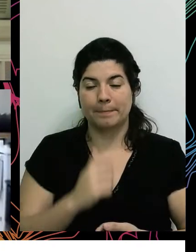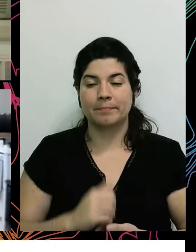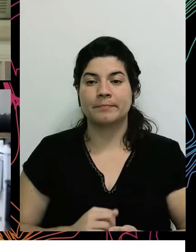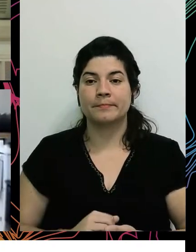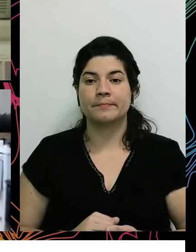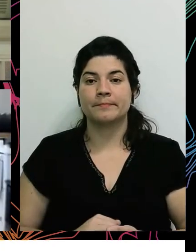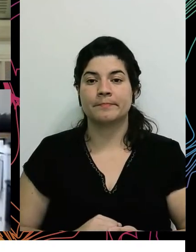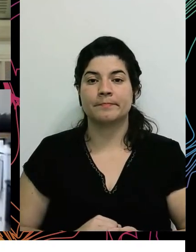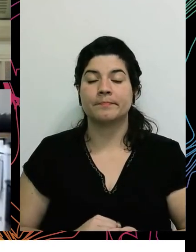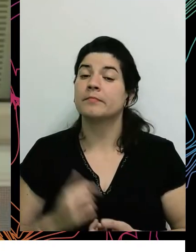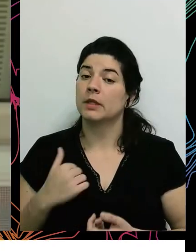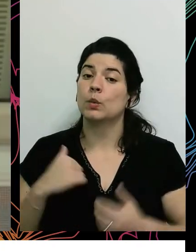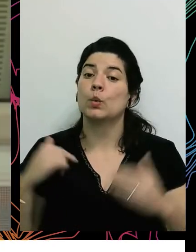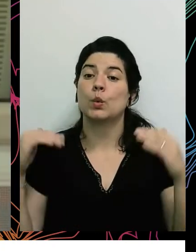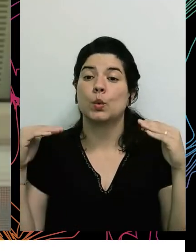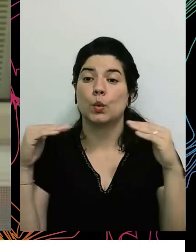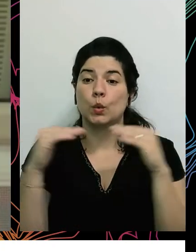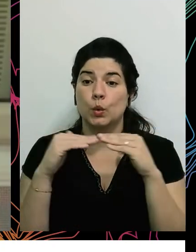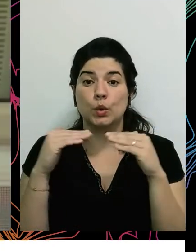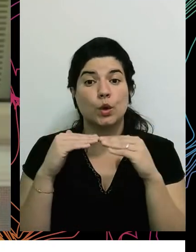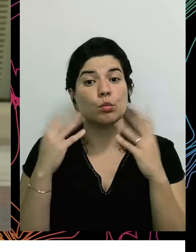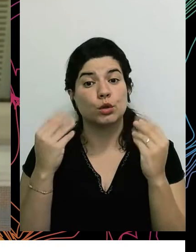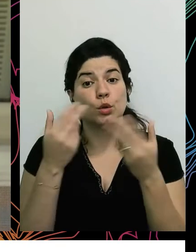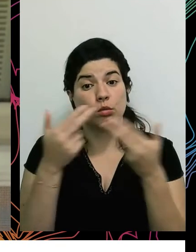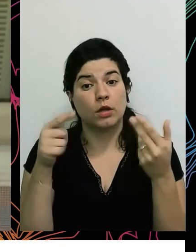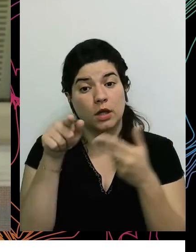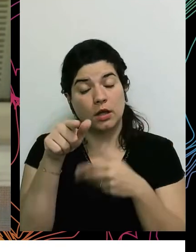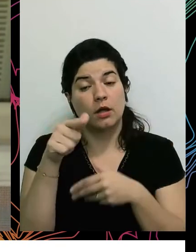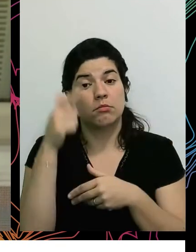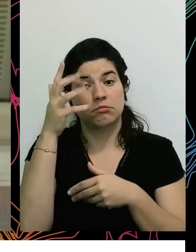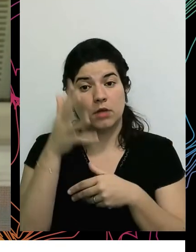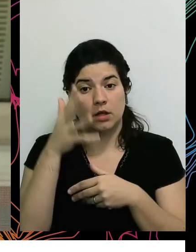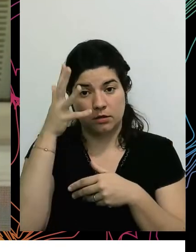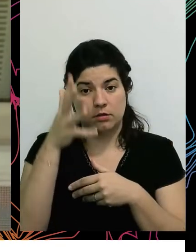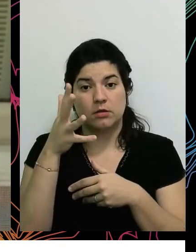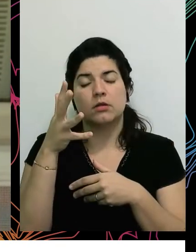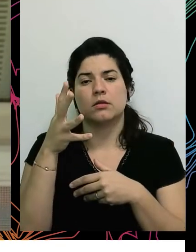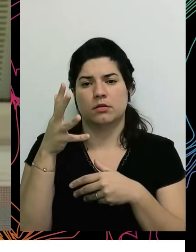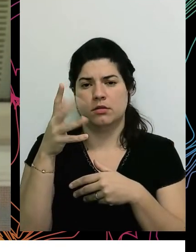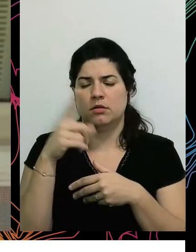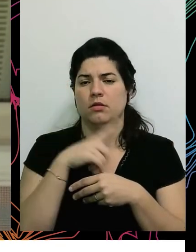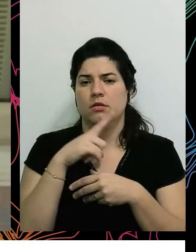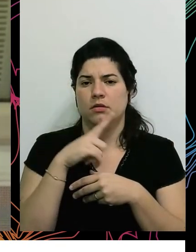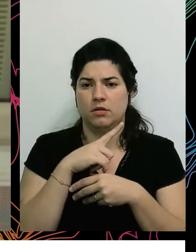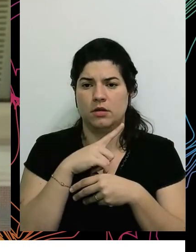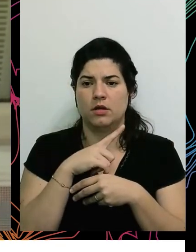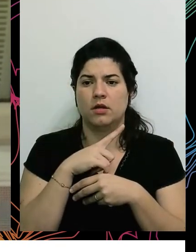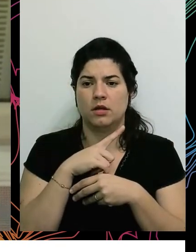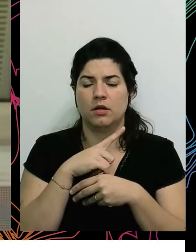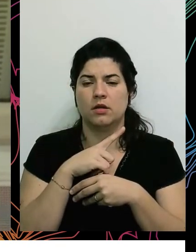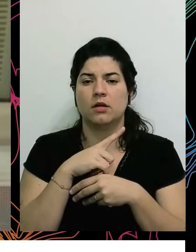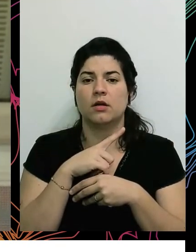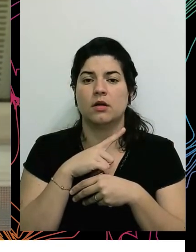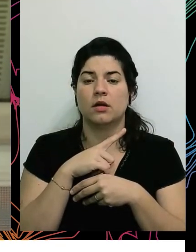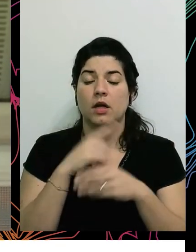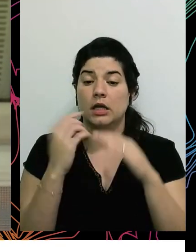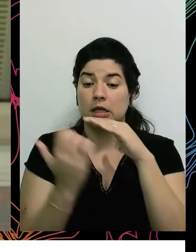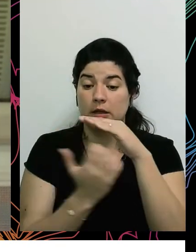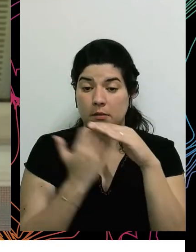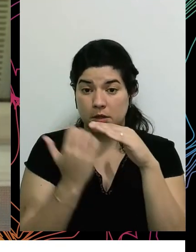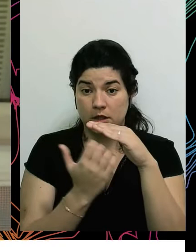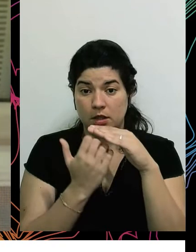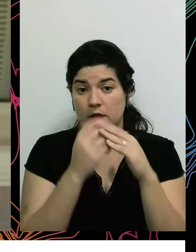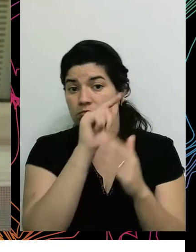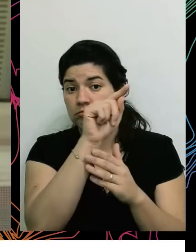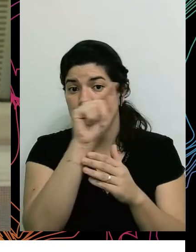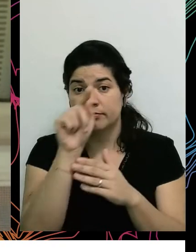Eu concordo com muitas coisas que já foram faladas, as companhias e Equinor,